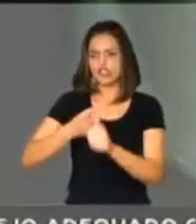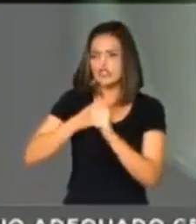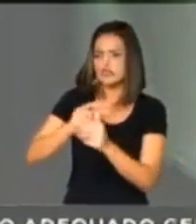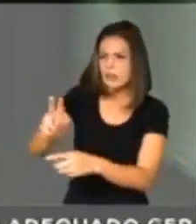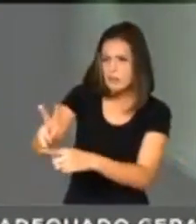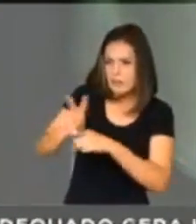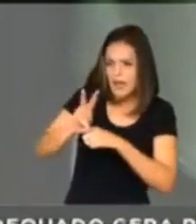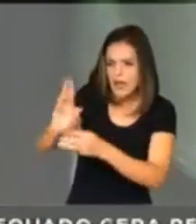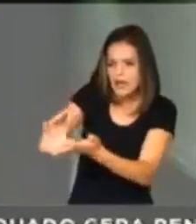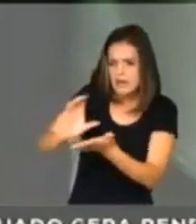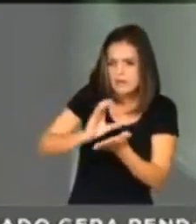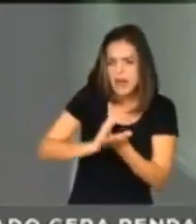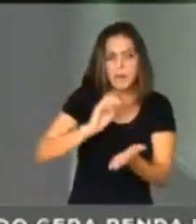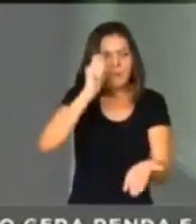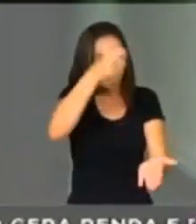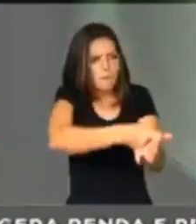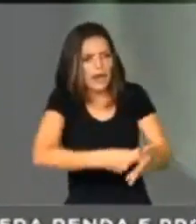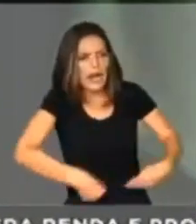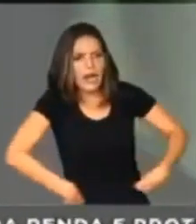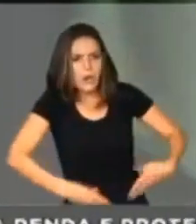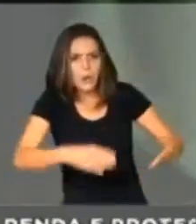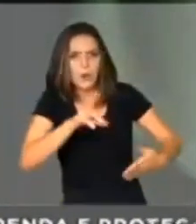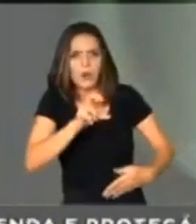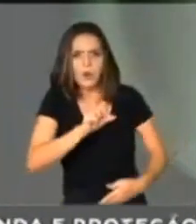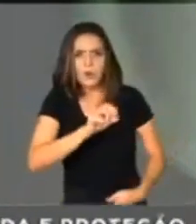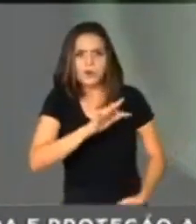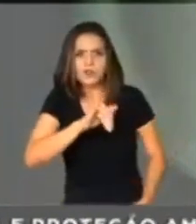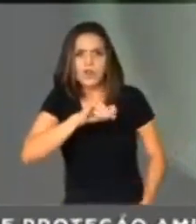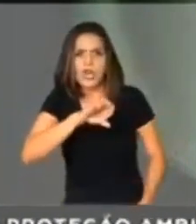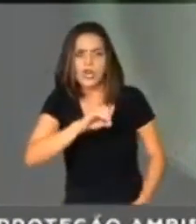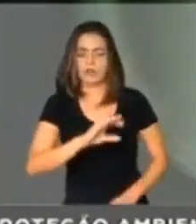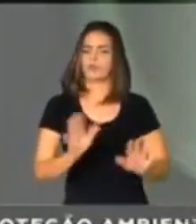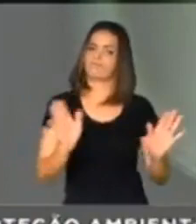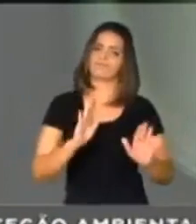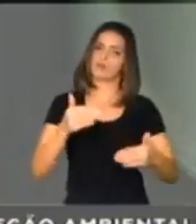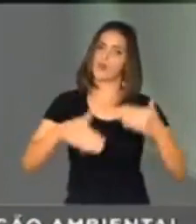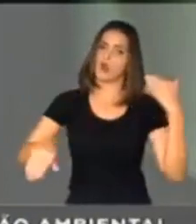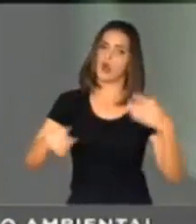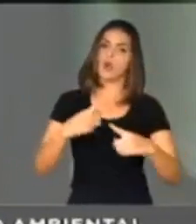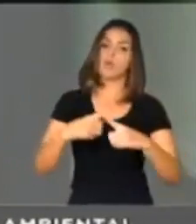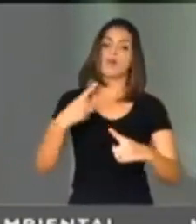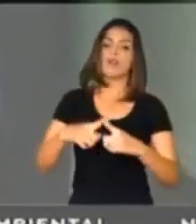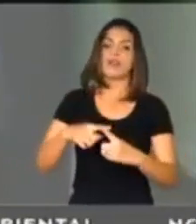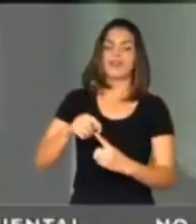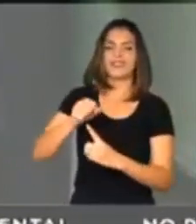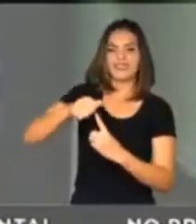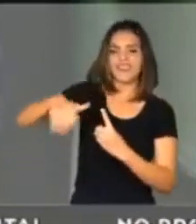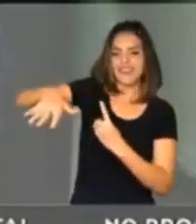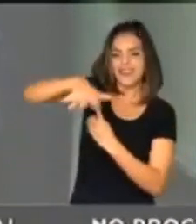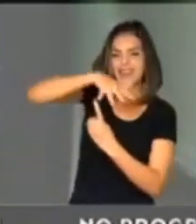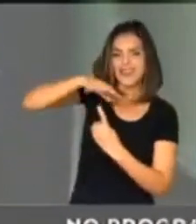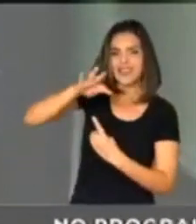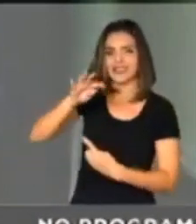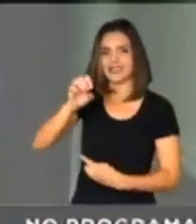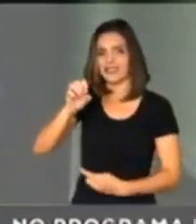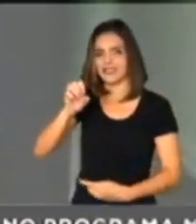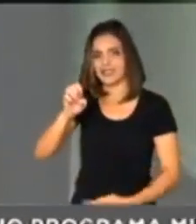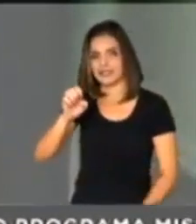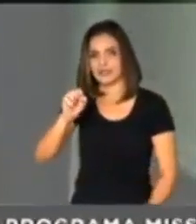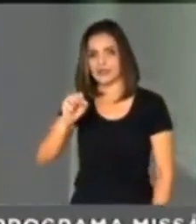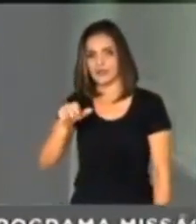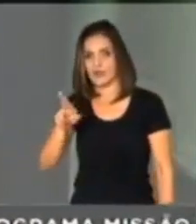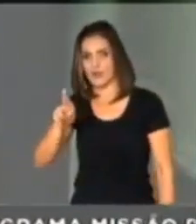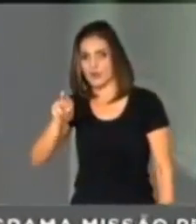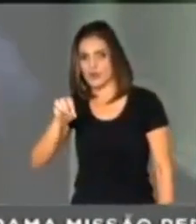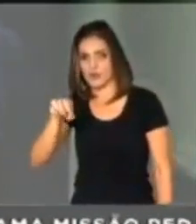nos opomos a essa proposta porque o próprio Tesouro Nacional reconhece que a